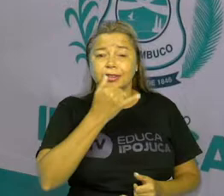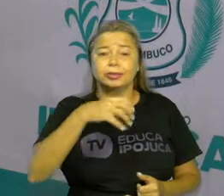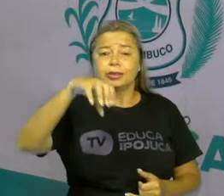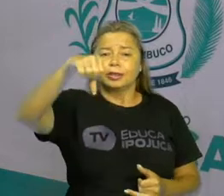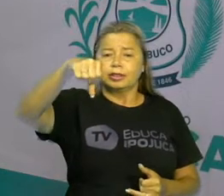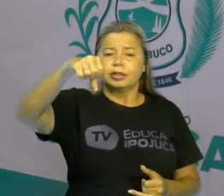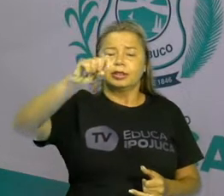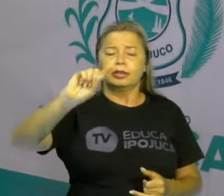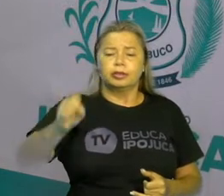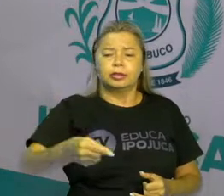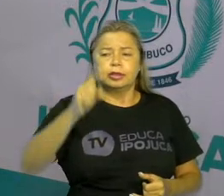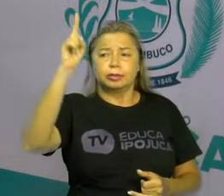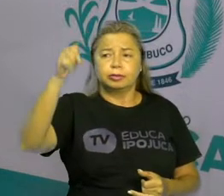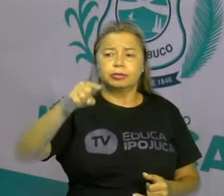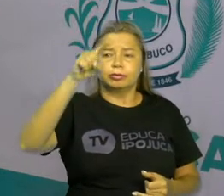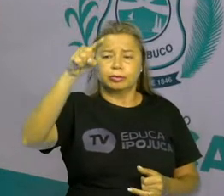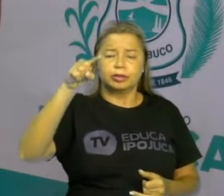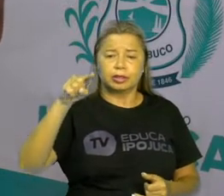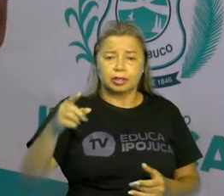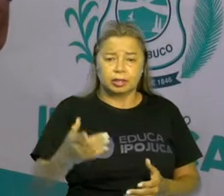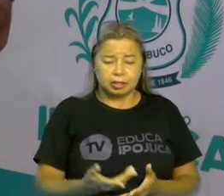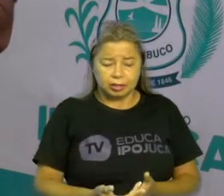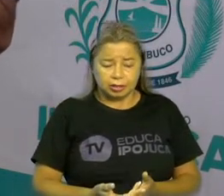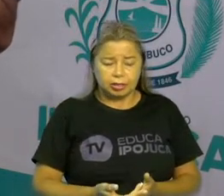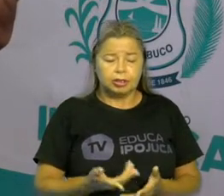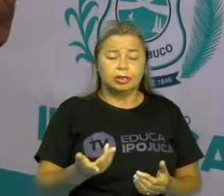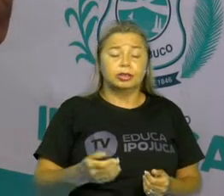sofrer a ação.